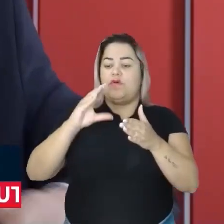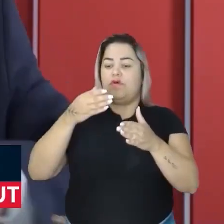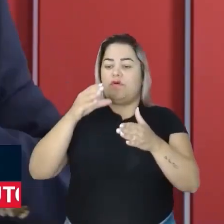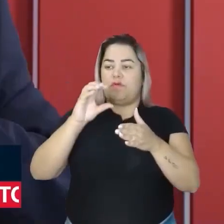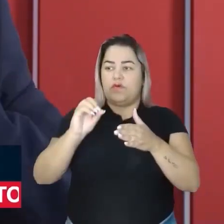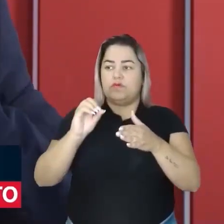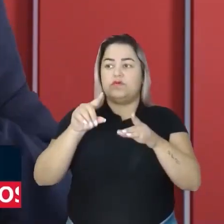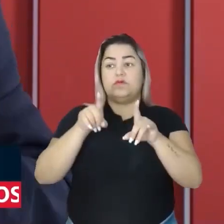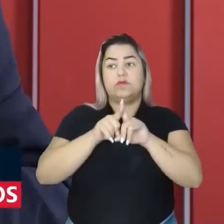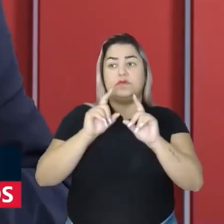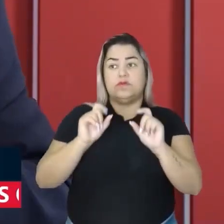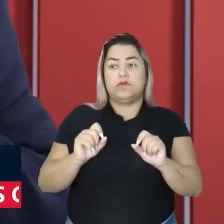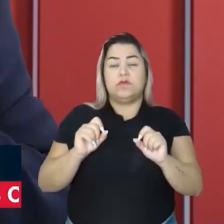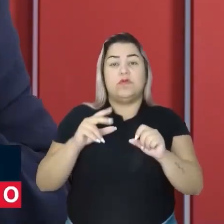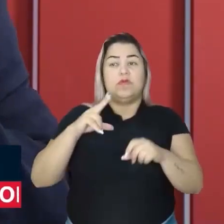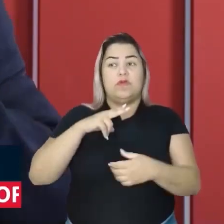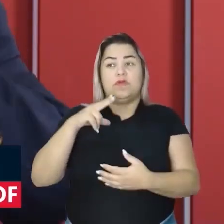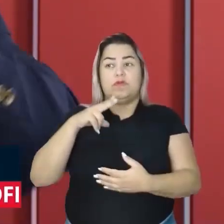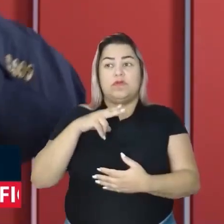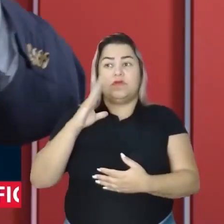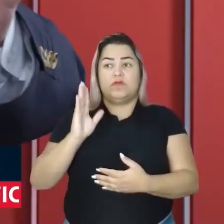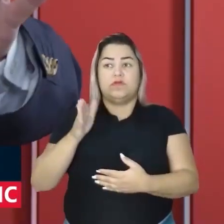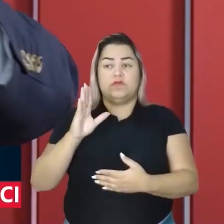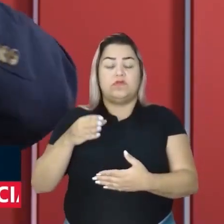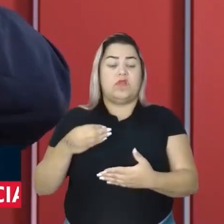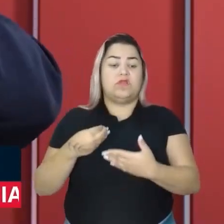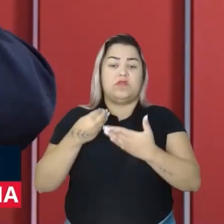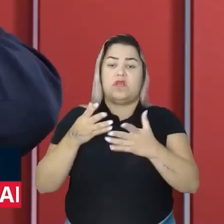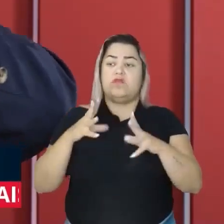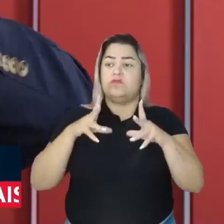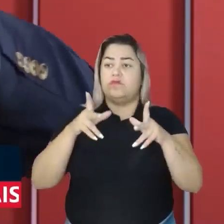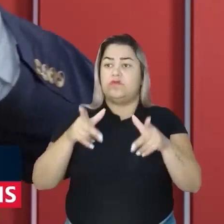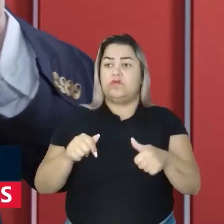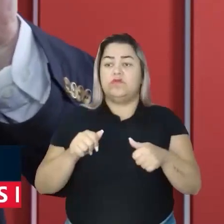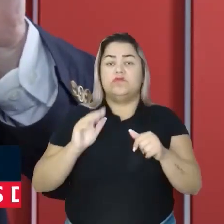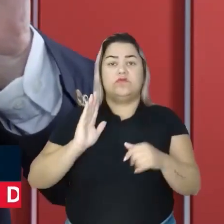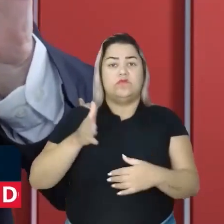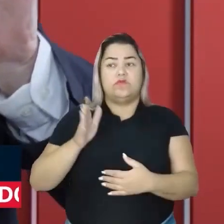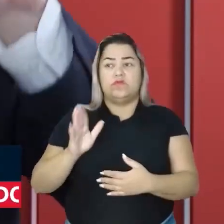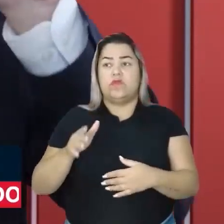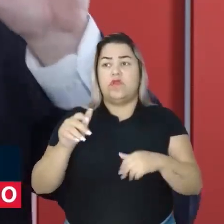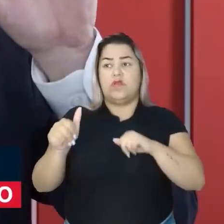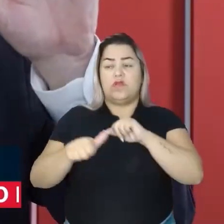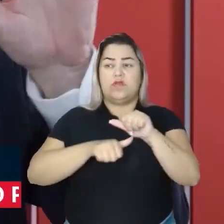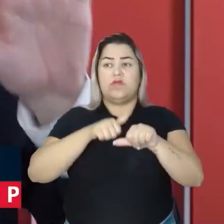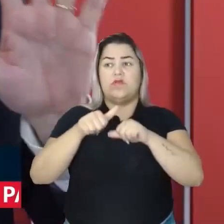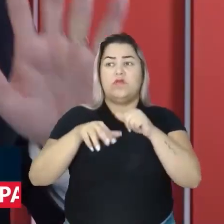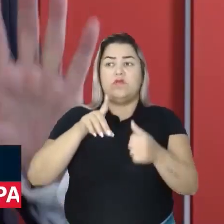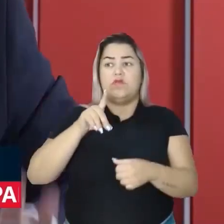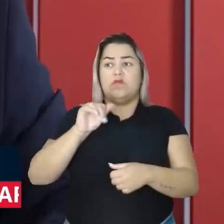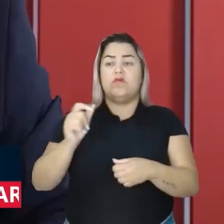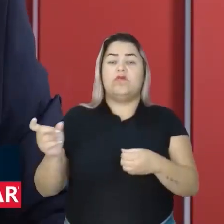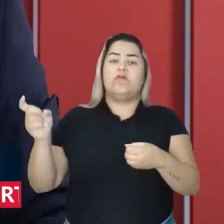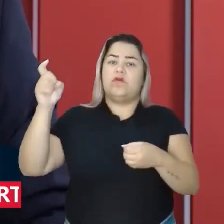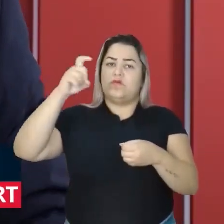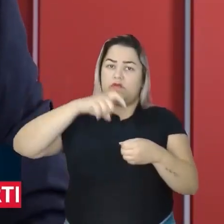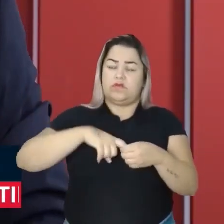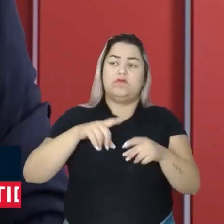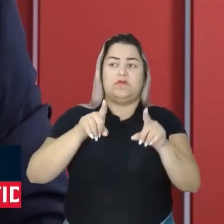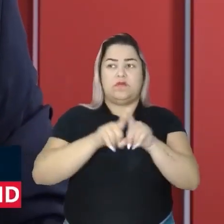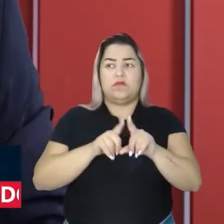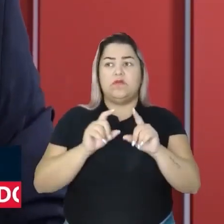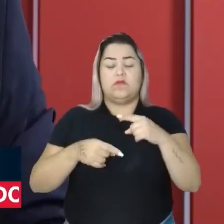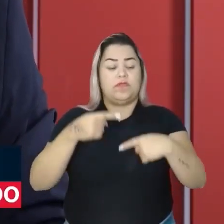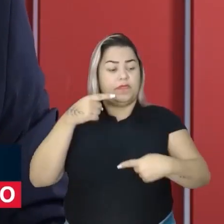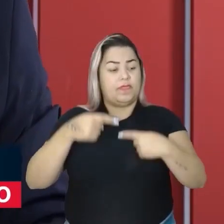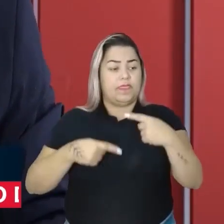combustível. Infelizmente, com a privatização, eles já entregaram a rede de combustíveis, enfim, tudo isso aí já virou outra coisa. Espero que um dia a gente possa retomar, né, num ambiente